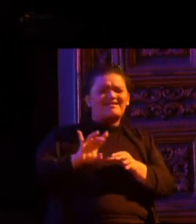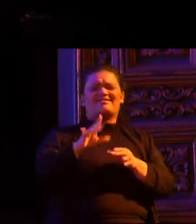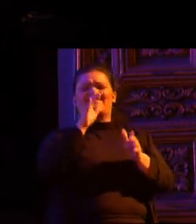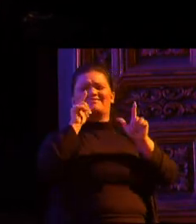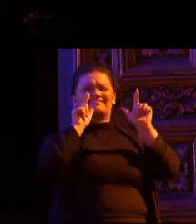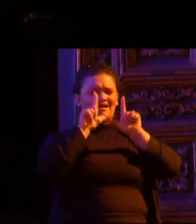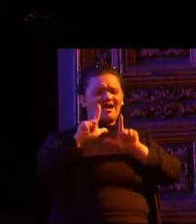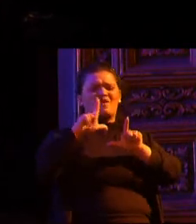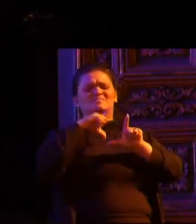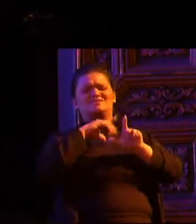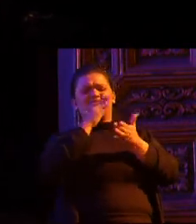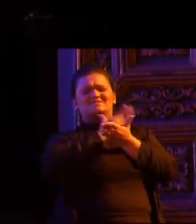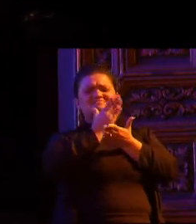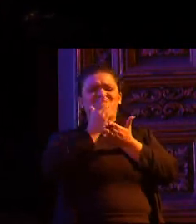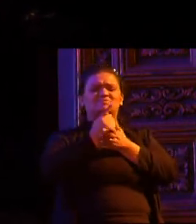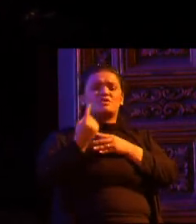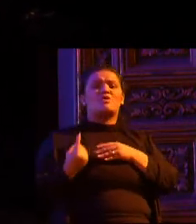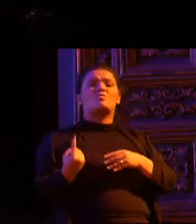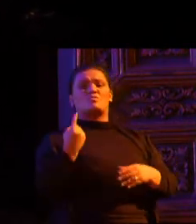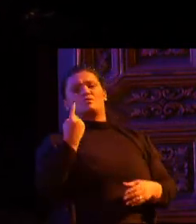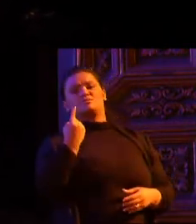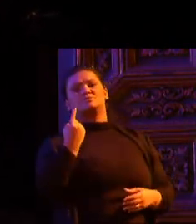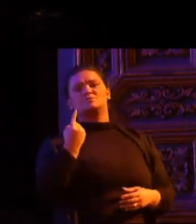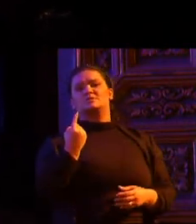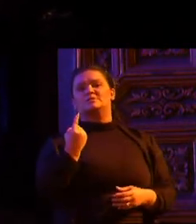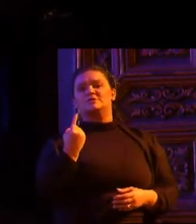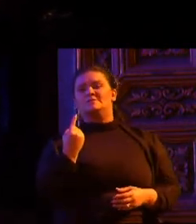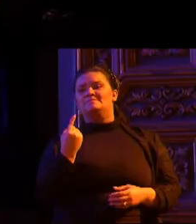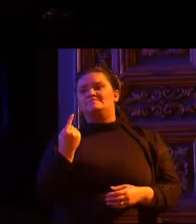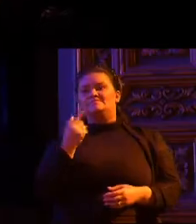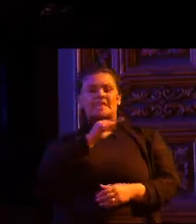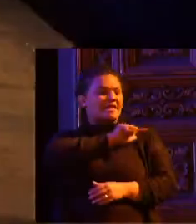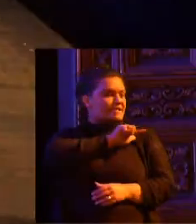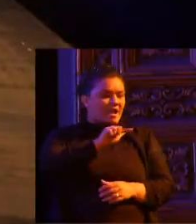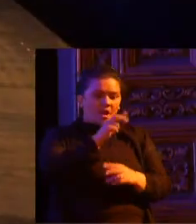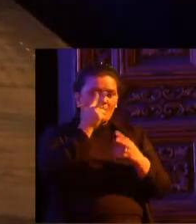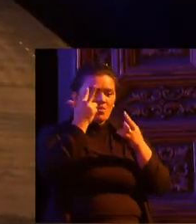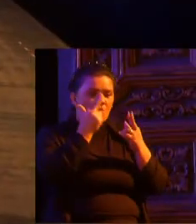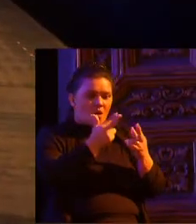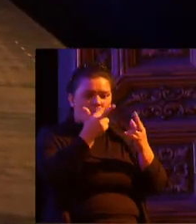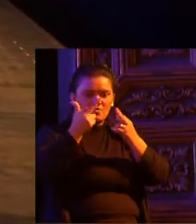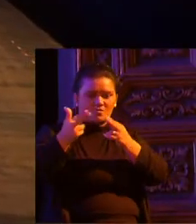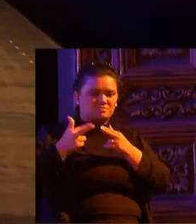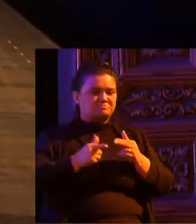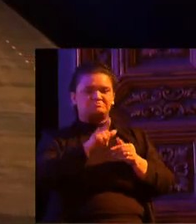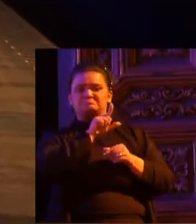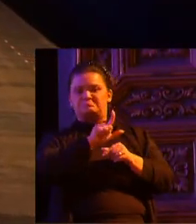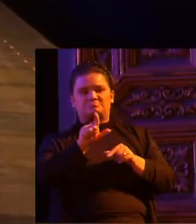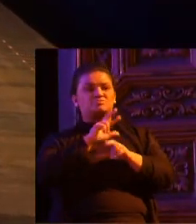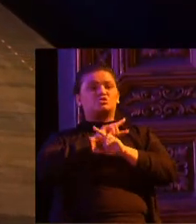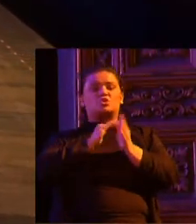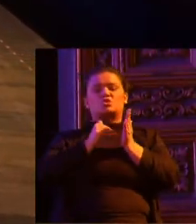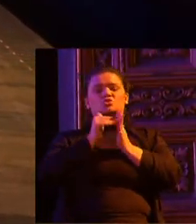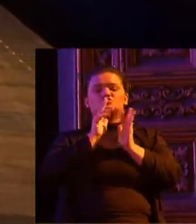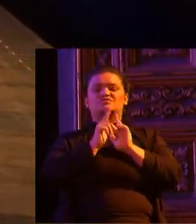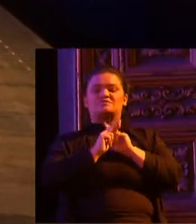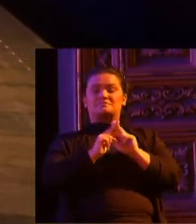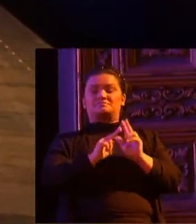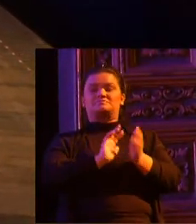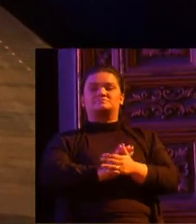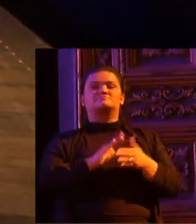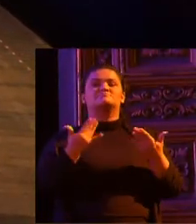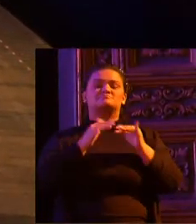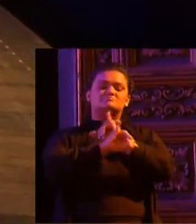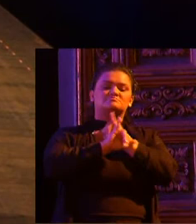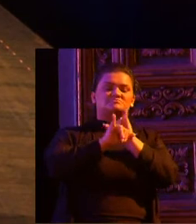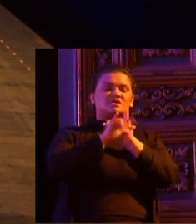sua particularidade, né? Nenhum é igual ao outro. Então, nesse momento, eu te digo uma coisa,